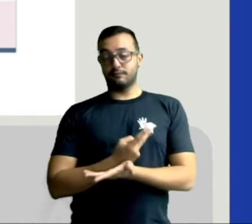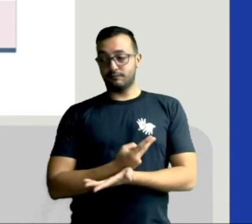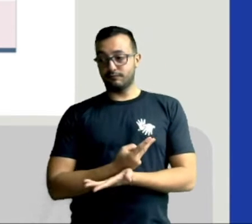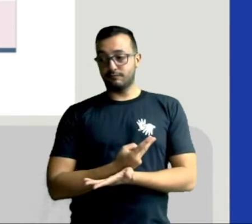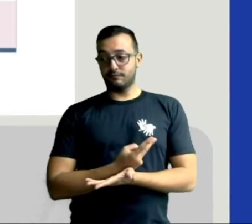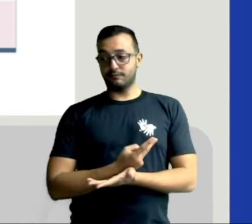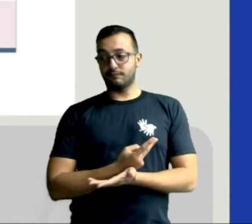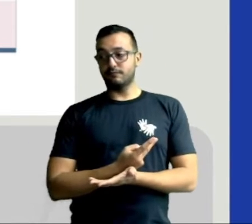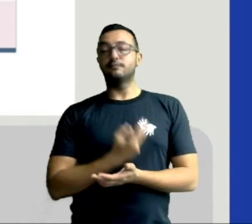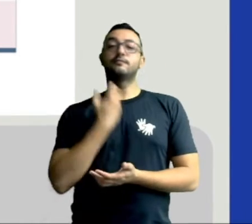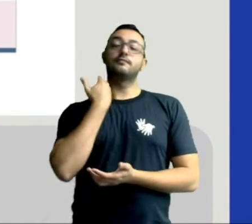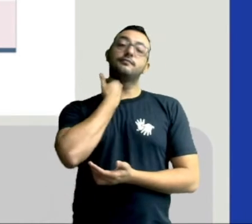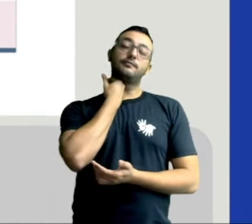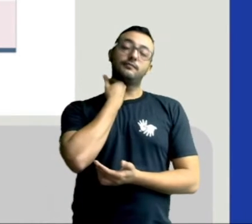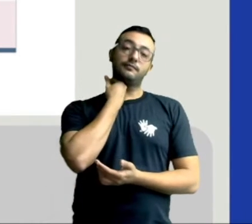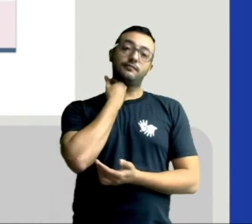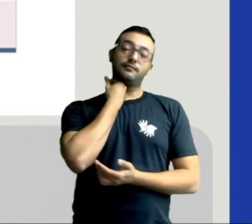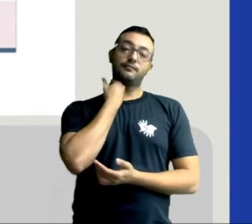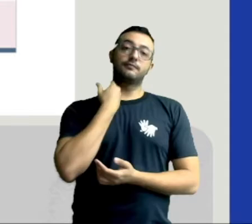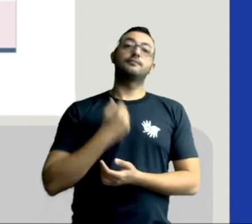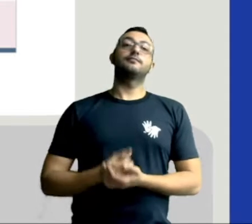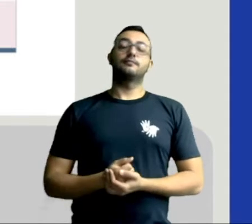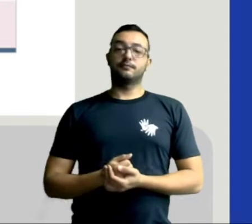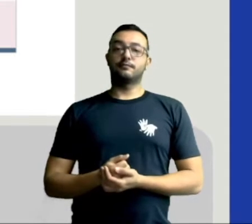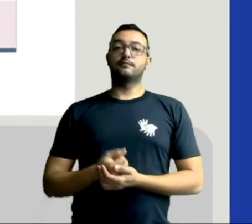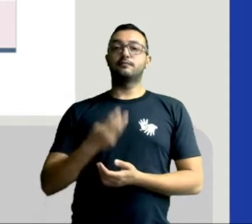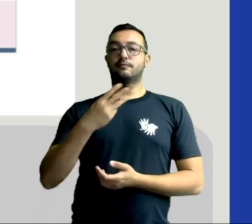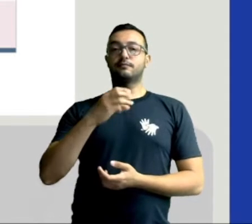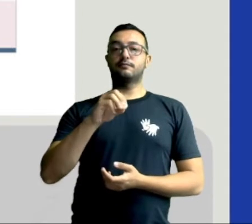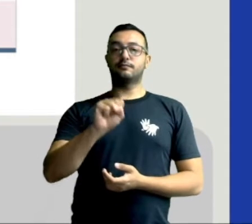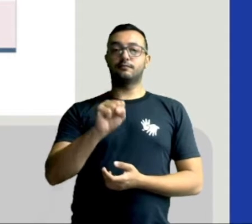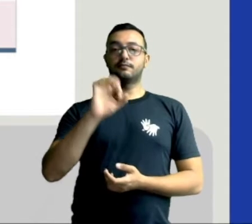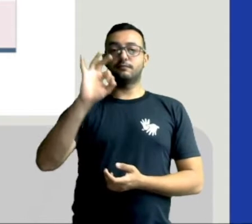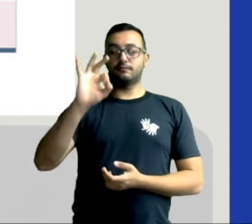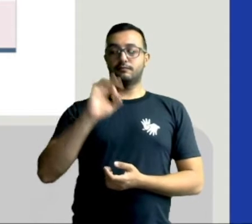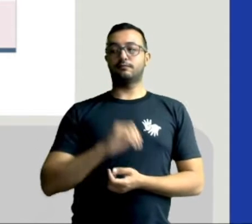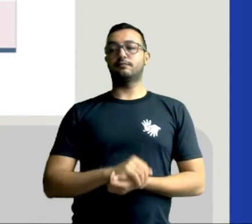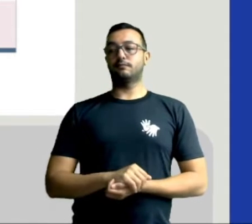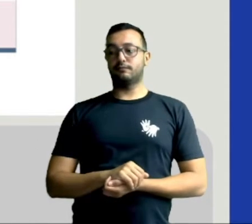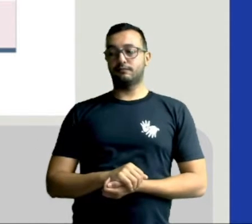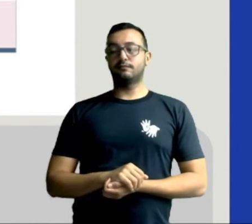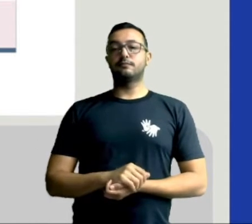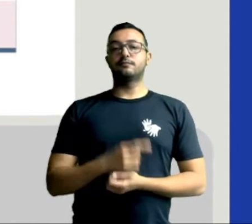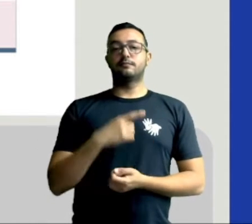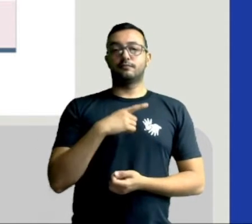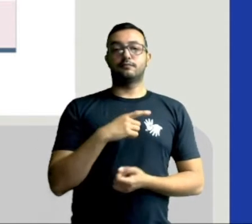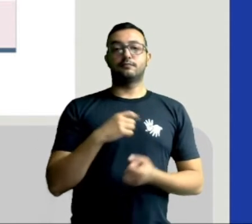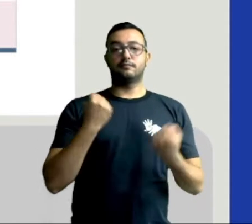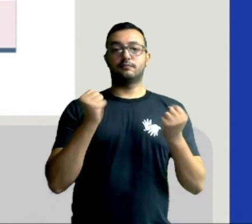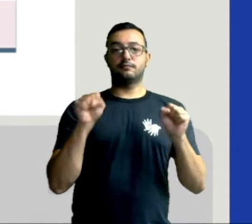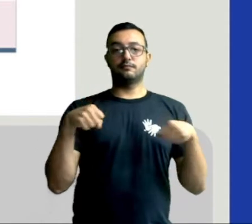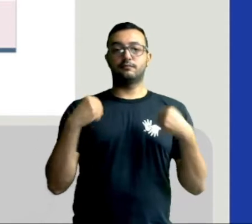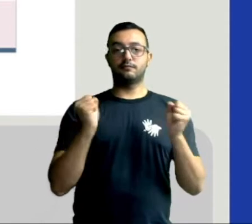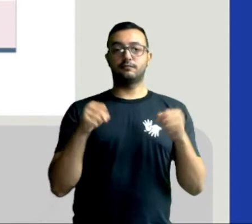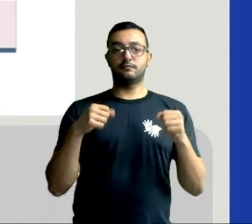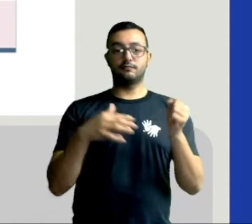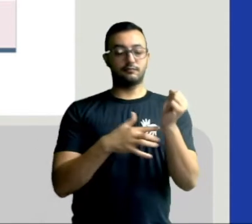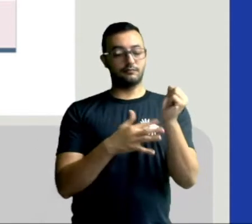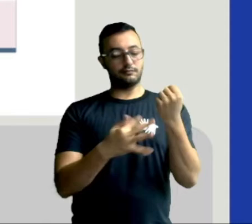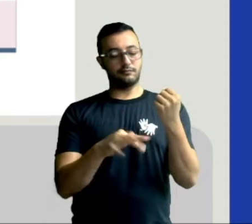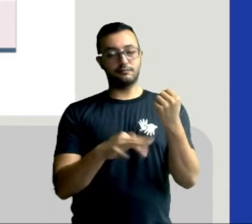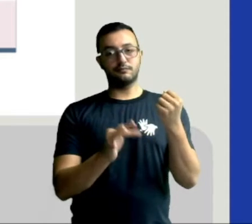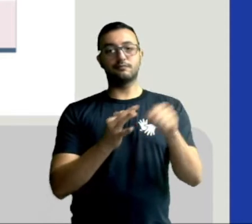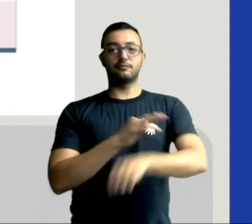causa febre de cerca de 38 graus, dores nas articulações são